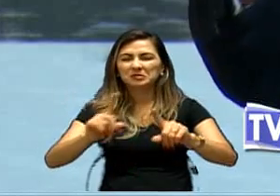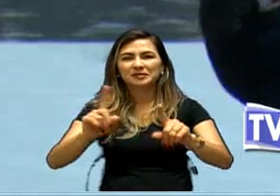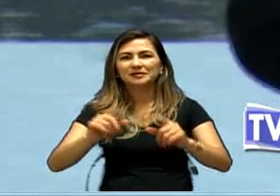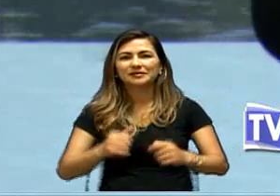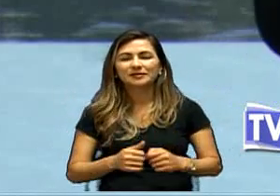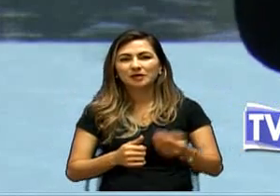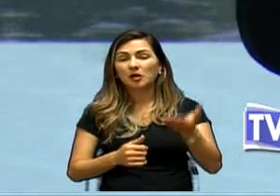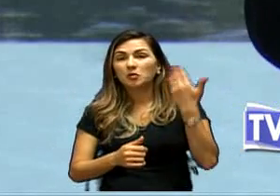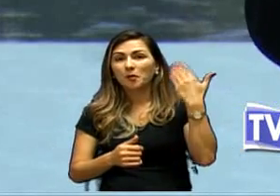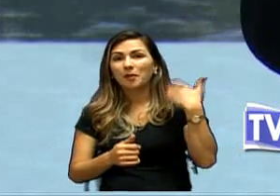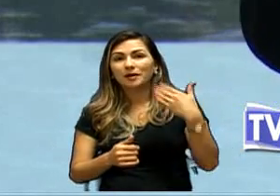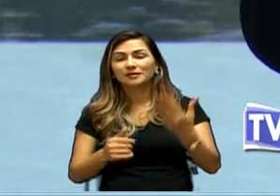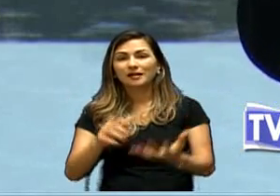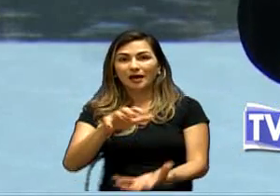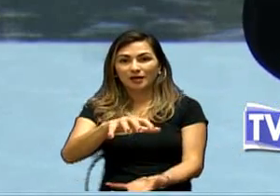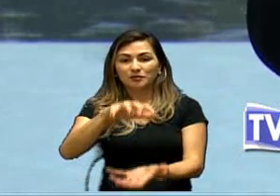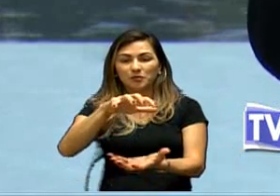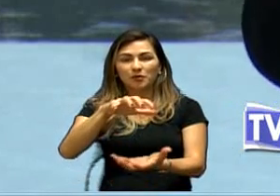de alumínio,